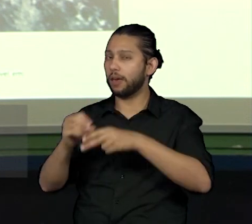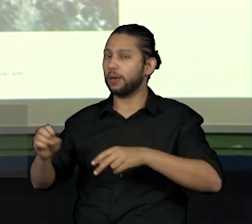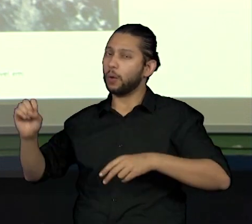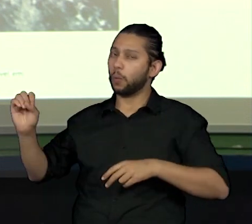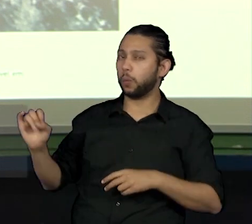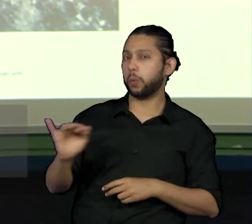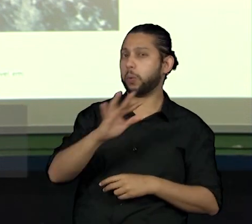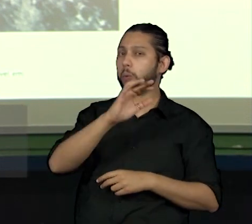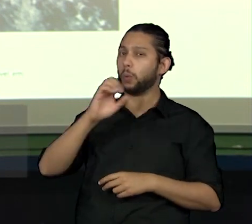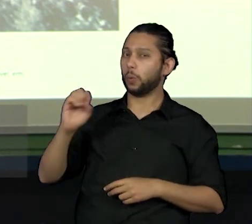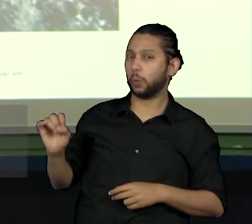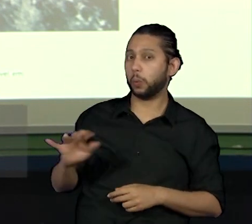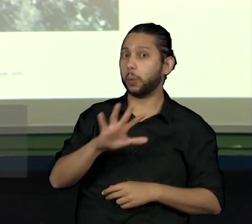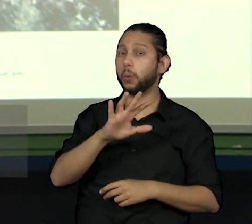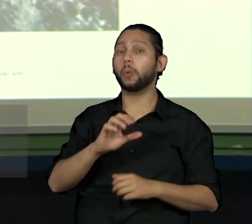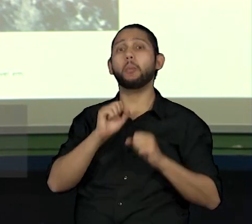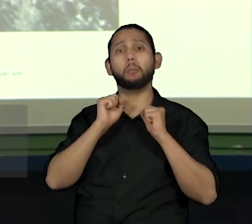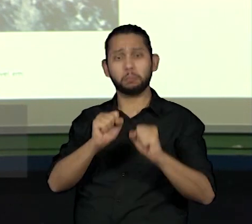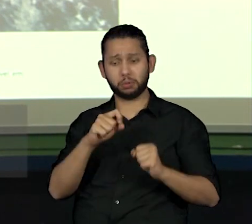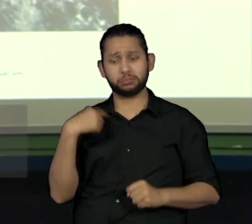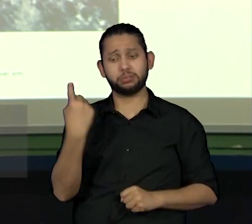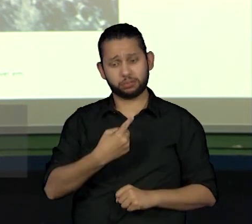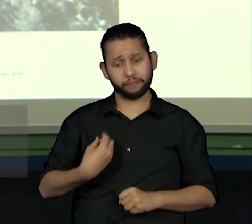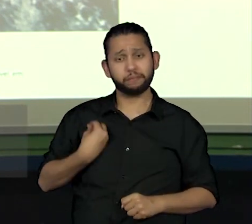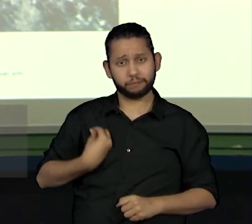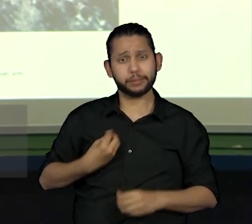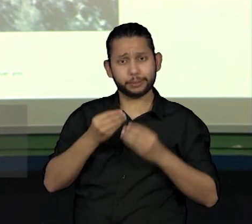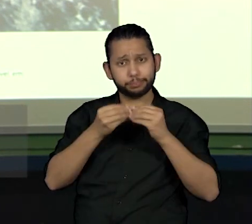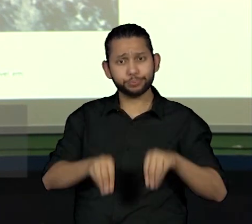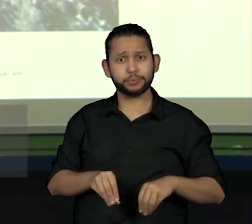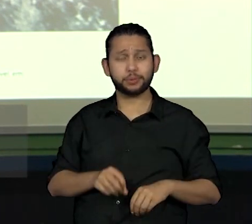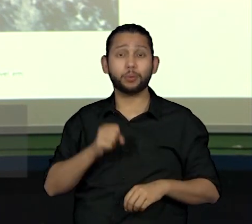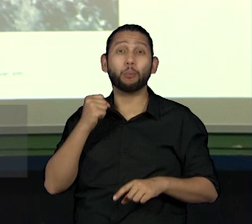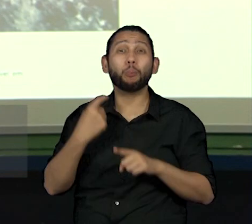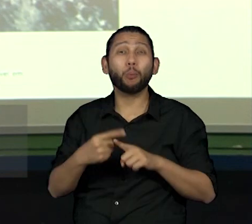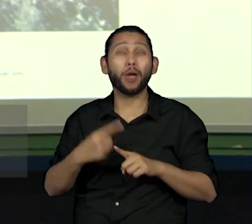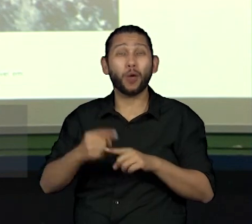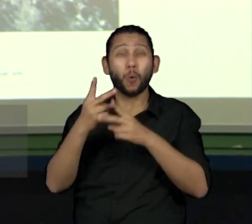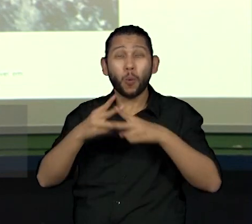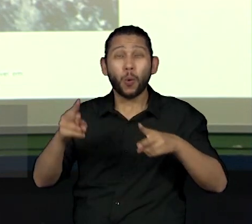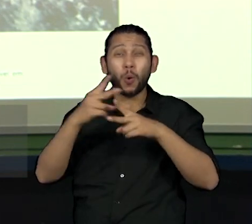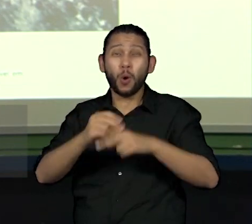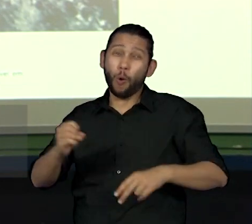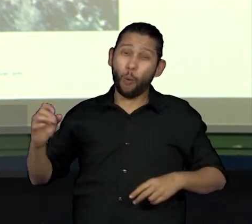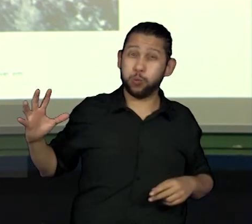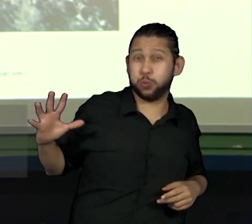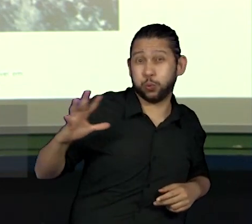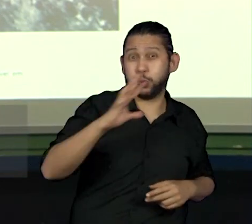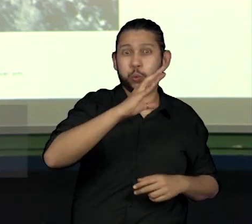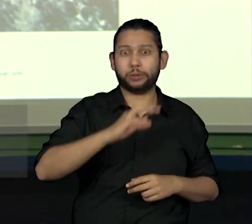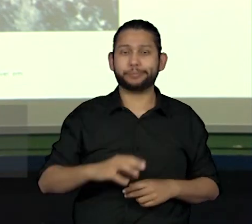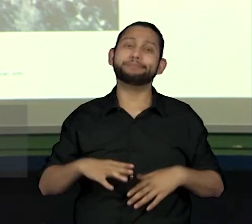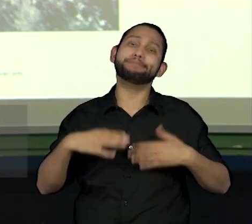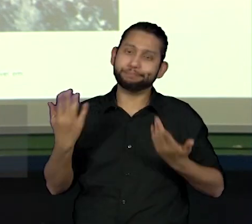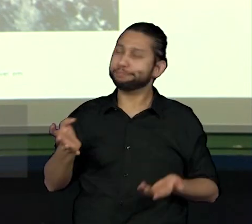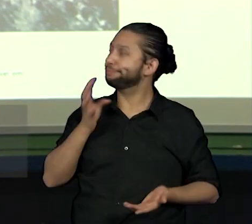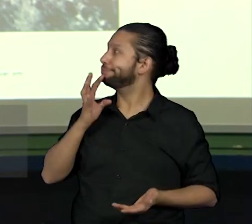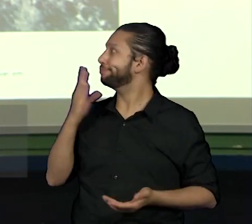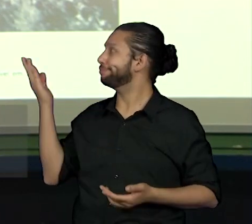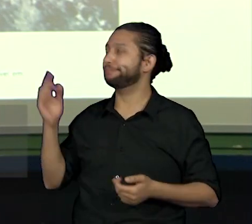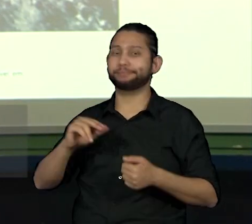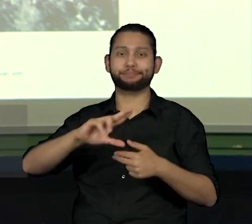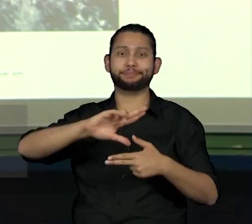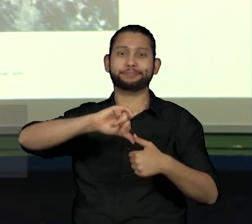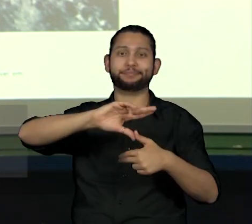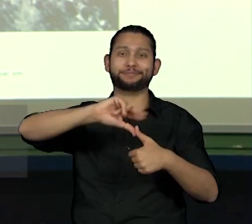pode gerar transtornos para a sociedade, porque são ventos muito fortes, chamado furacões.